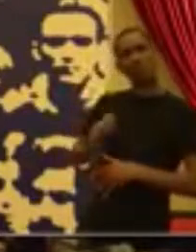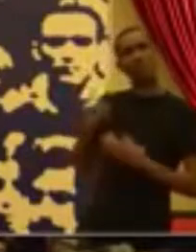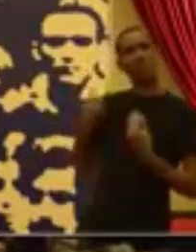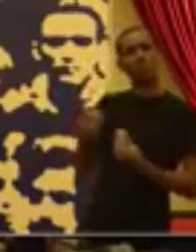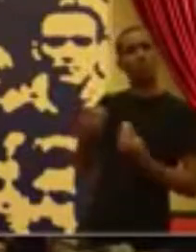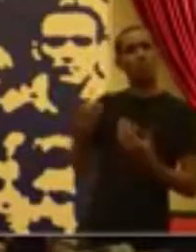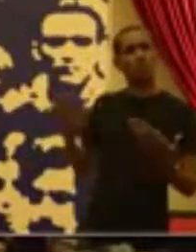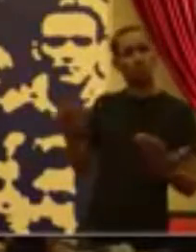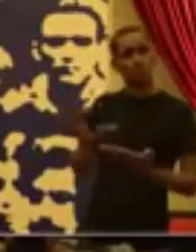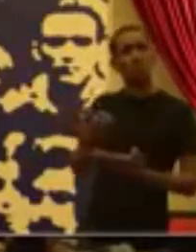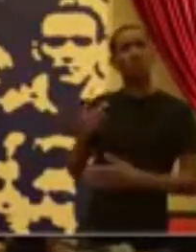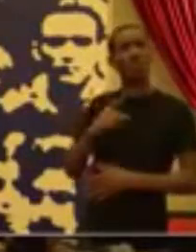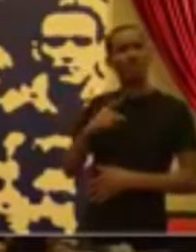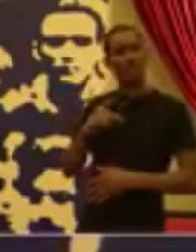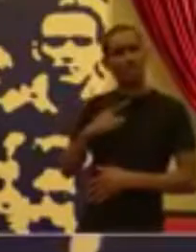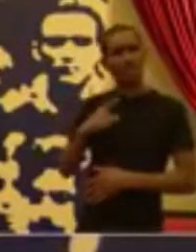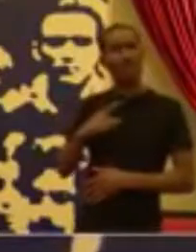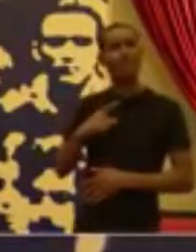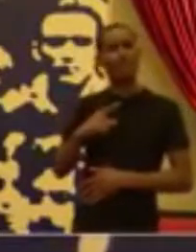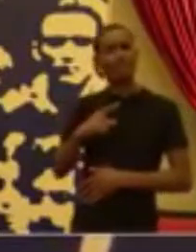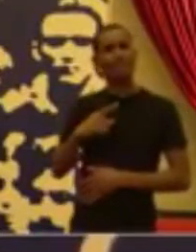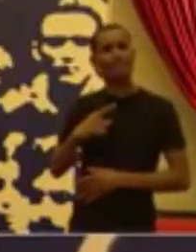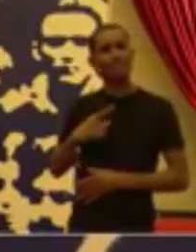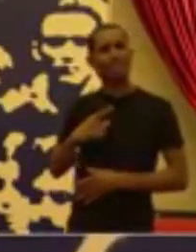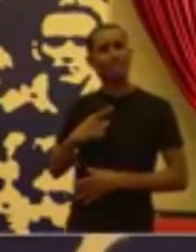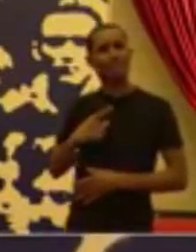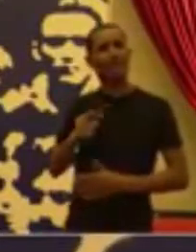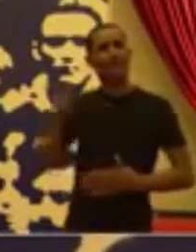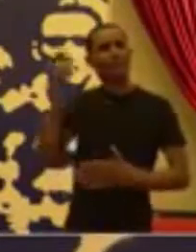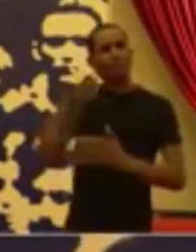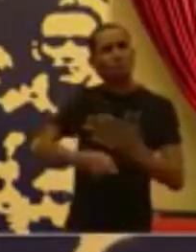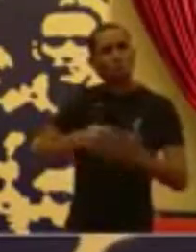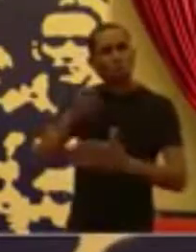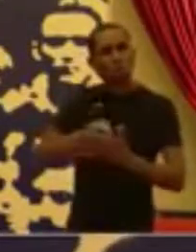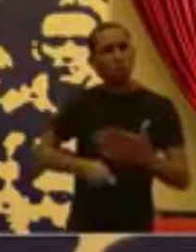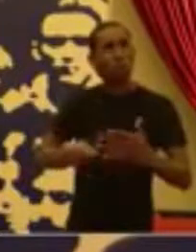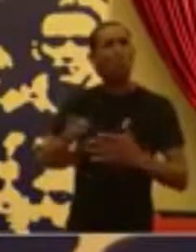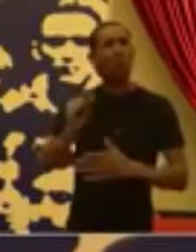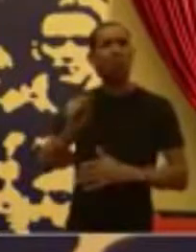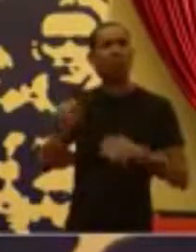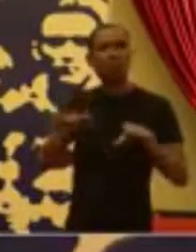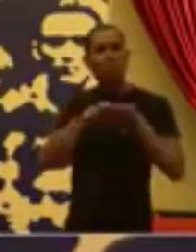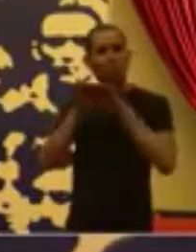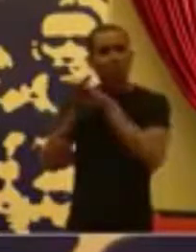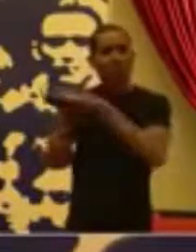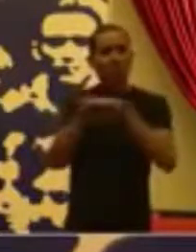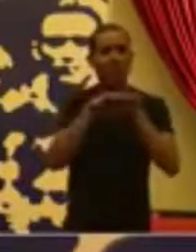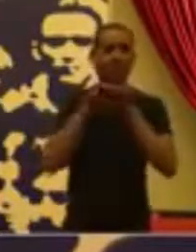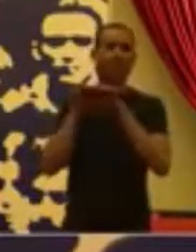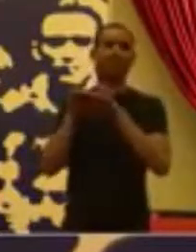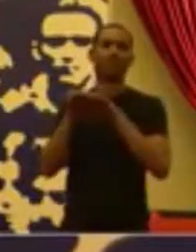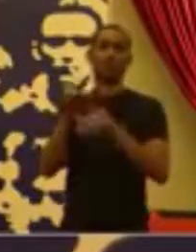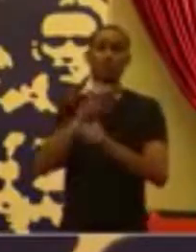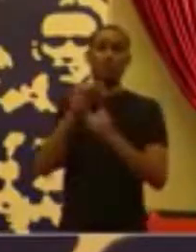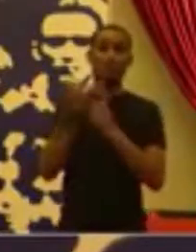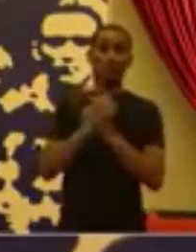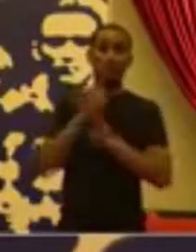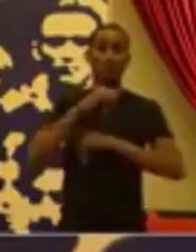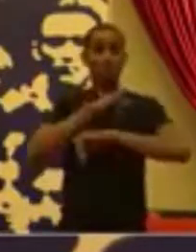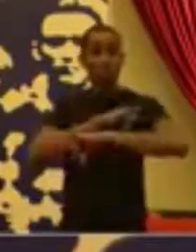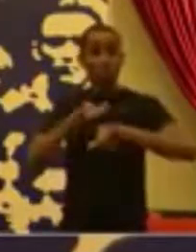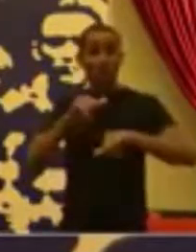aqui um proativismo, que é da luta pela igualdade social. Dizer que um